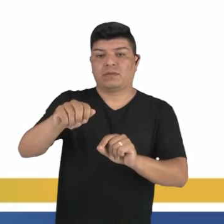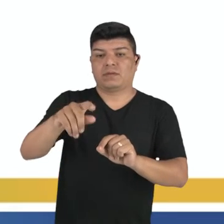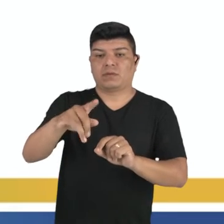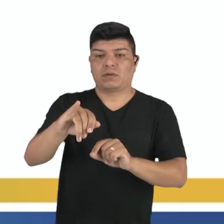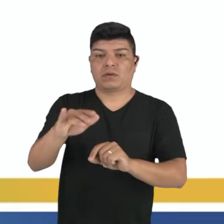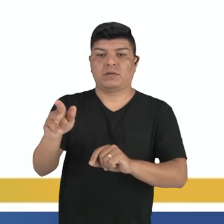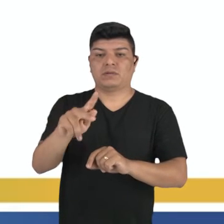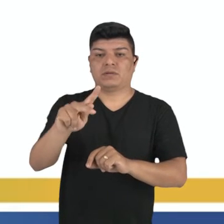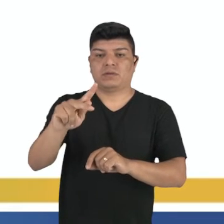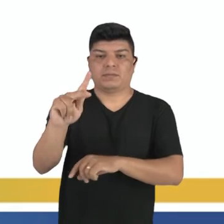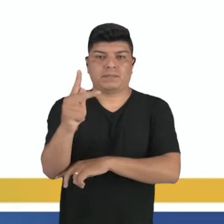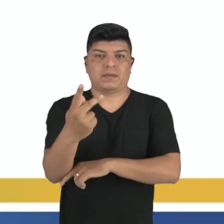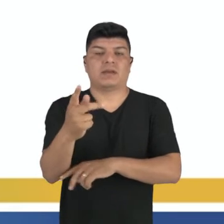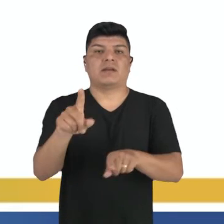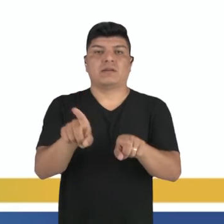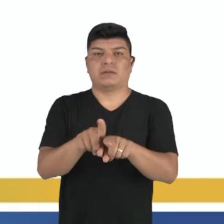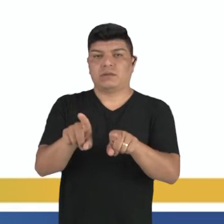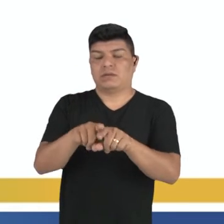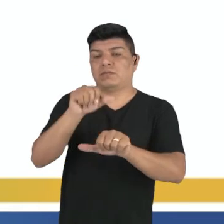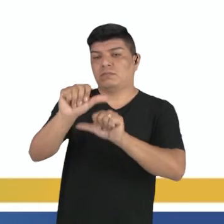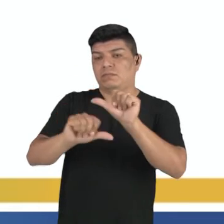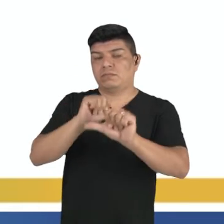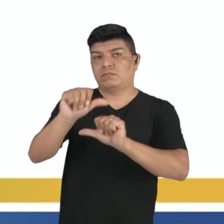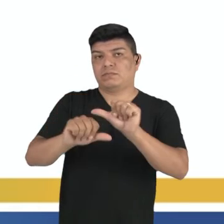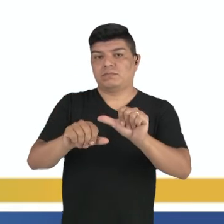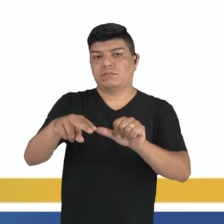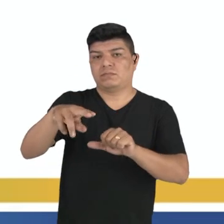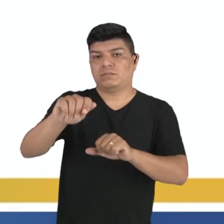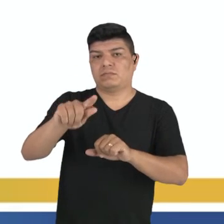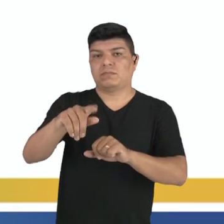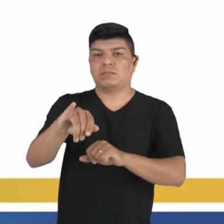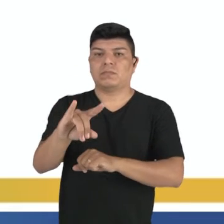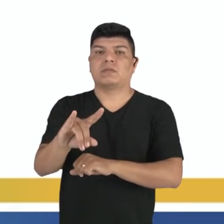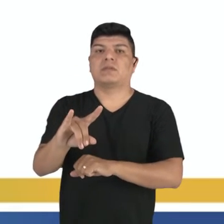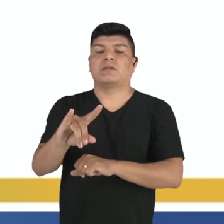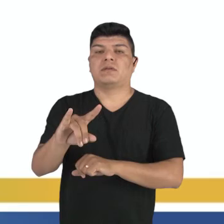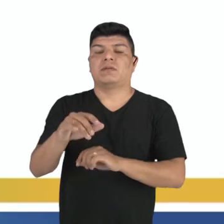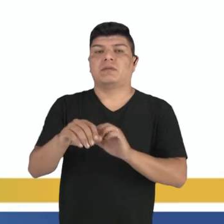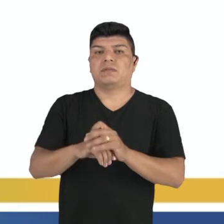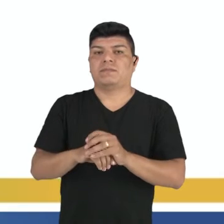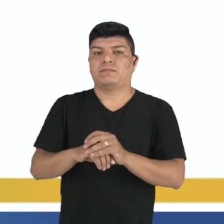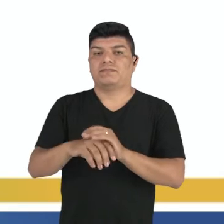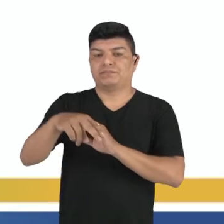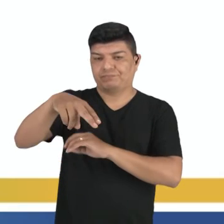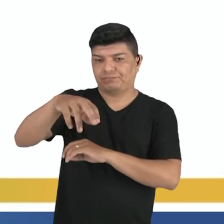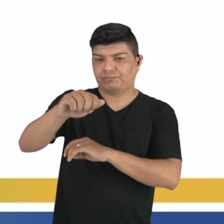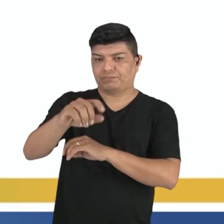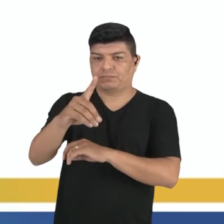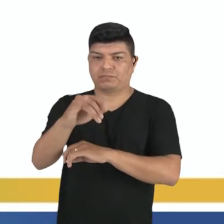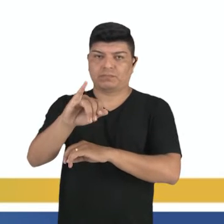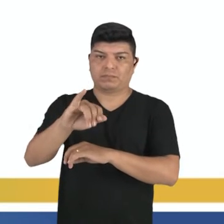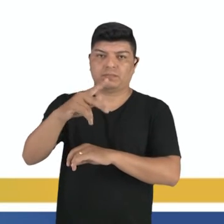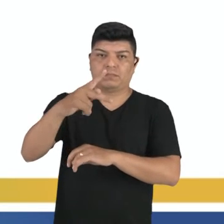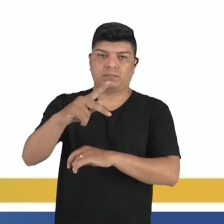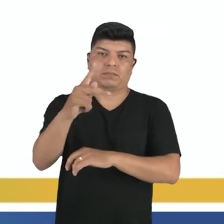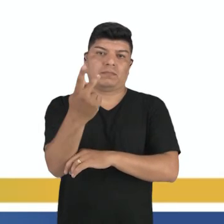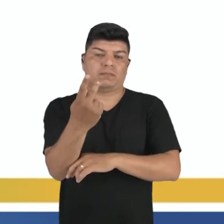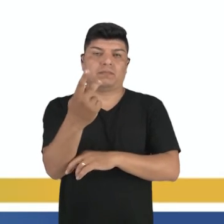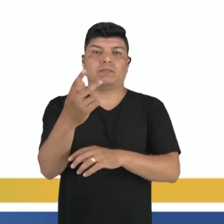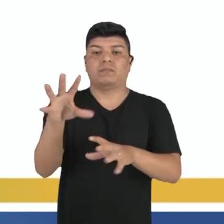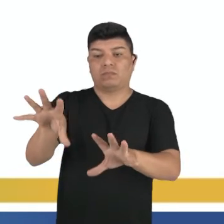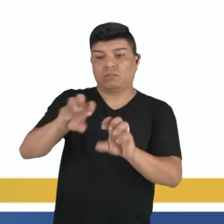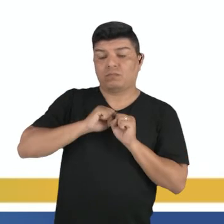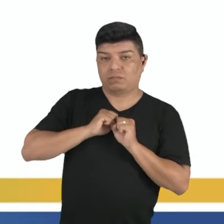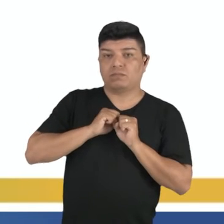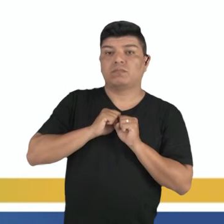nade PH lá que a gente já explicou o que é se transforme em na GPA penage PH ou seja ele absorve